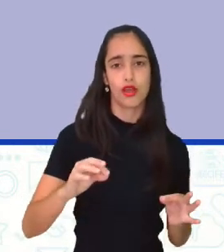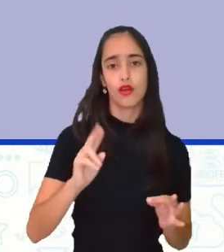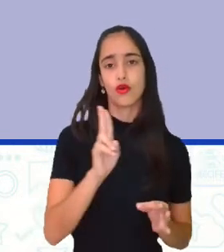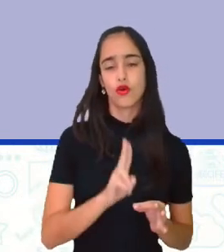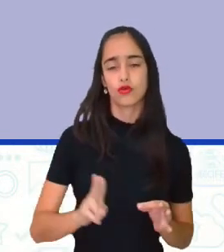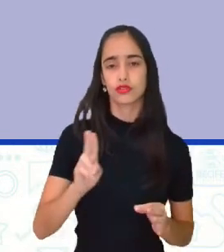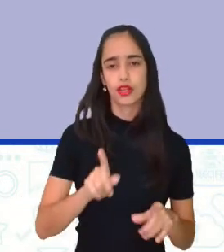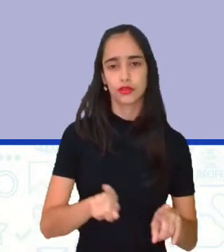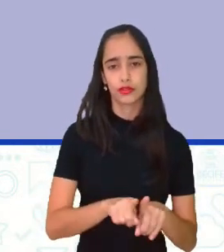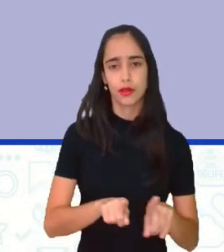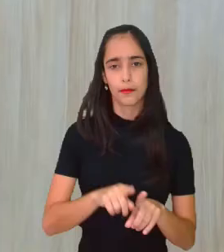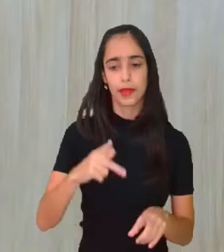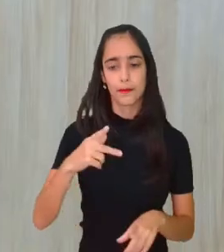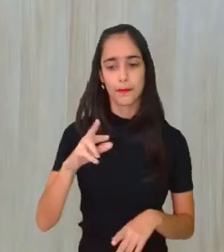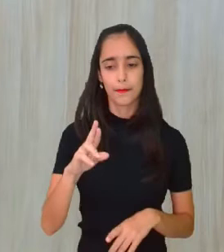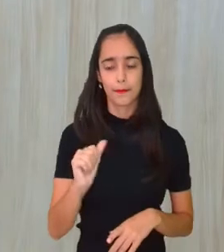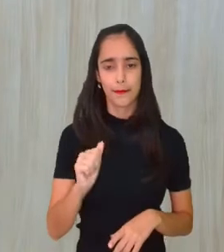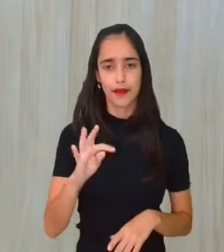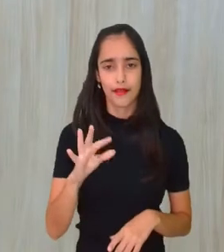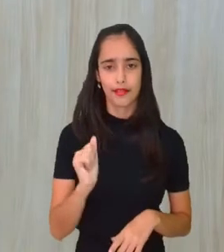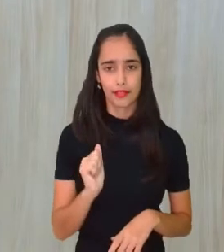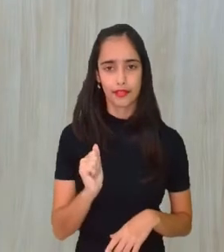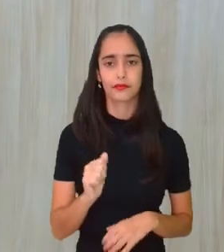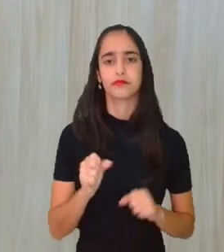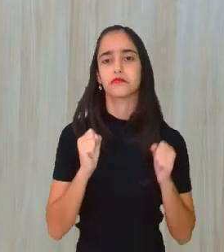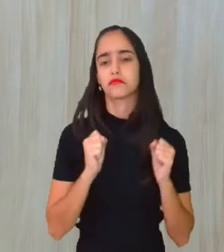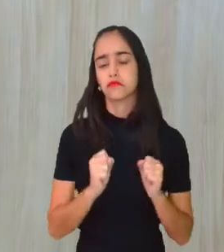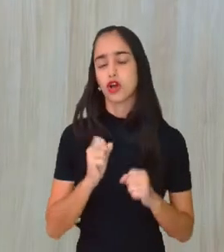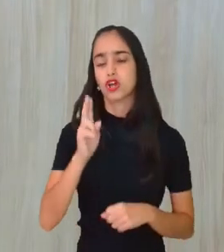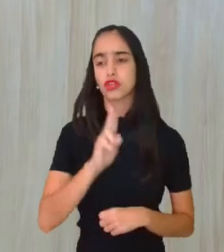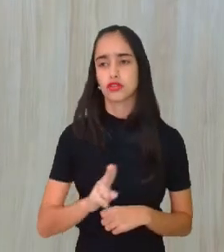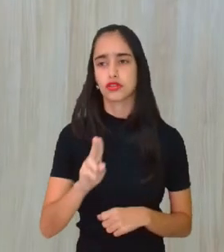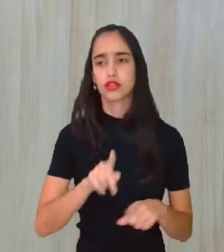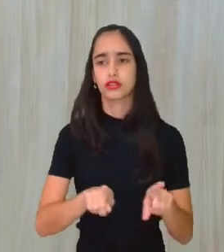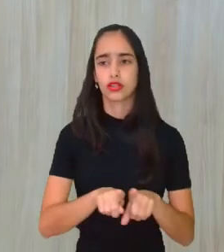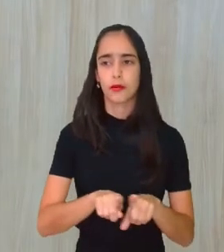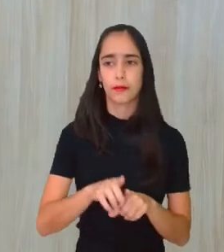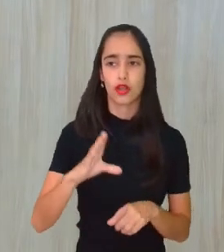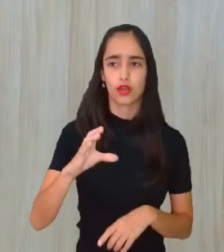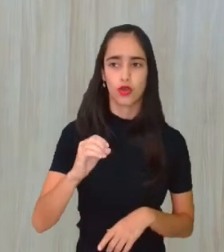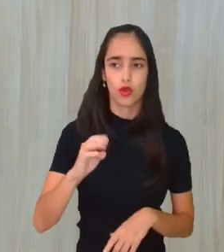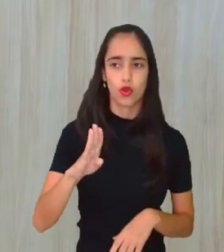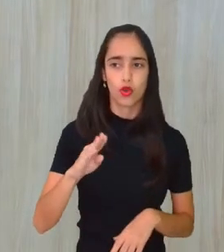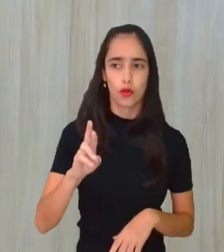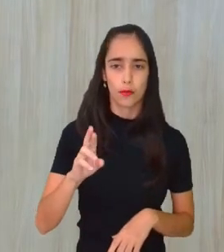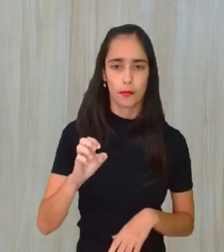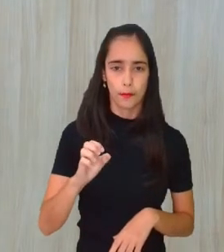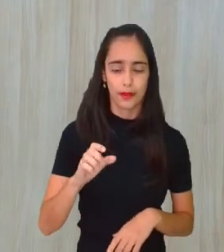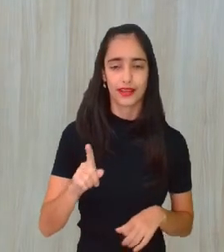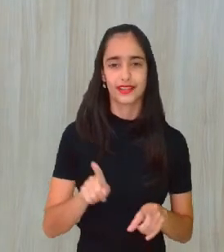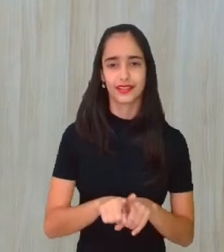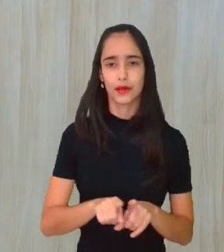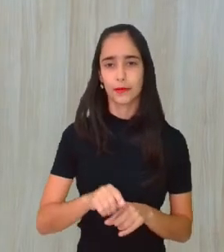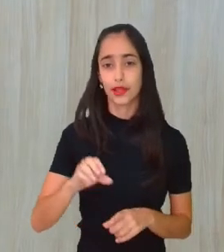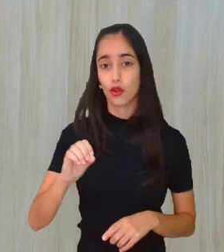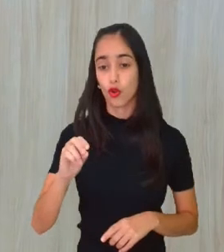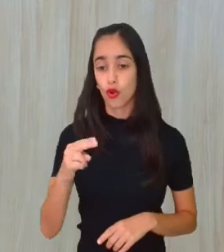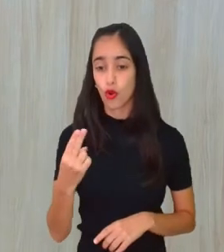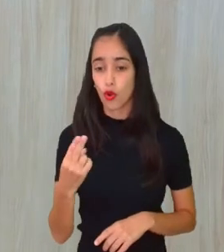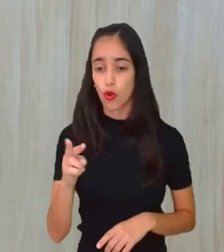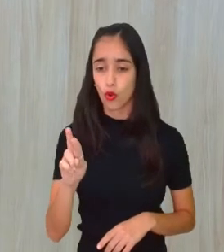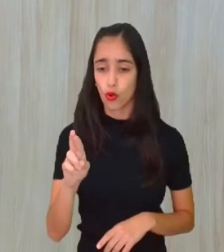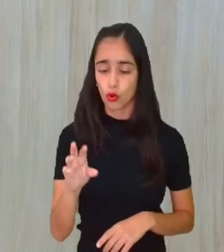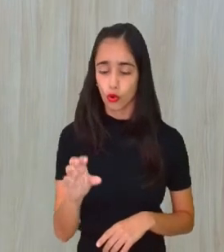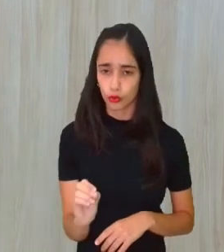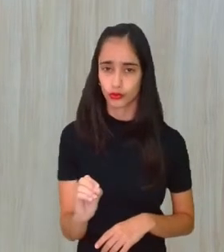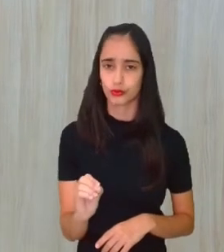ela torna-se cara, não é? Aí, em segundo lugar, é o cobre e, em terceiro lugar, o ouro. Então, eles são bons condutores